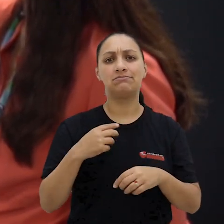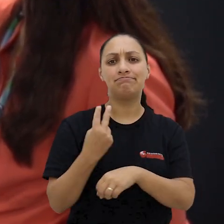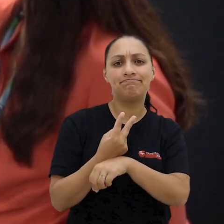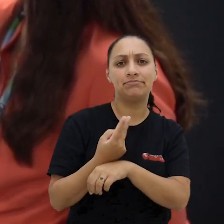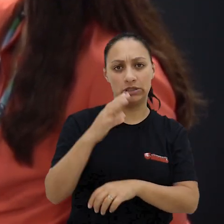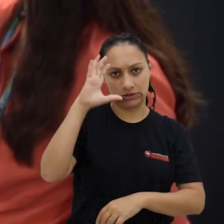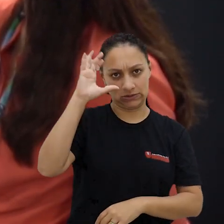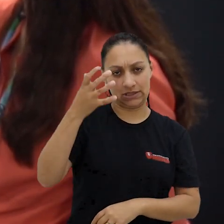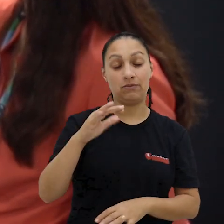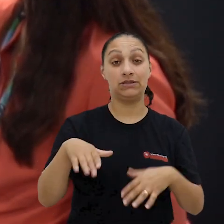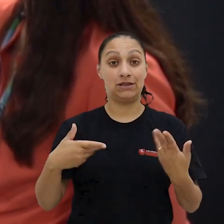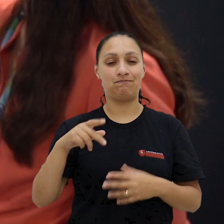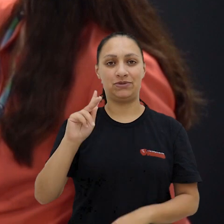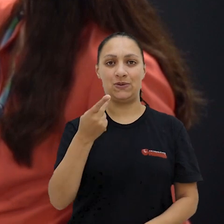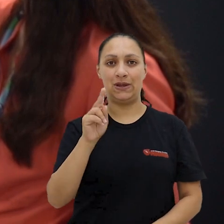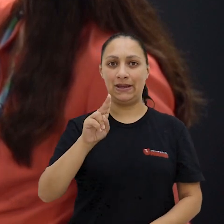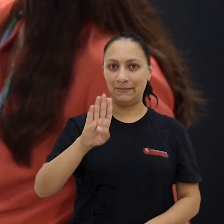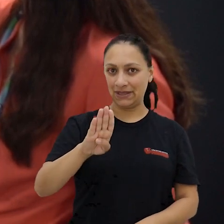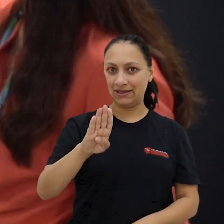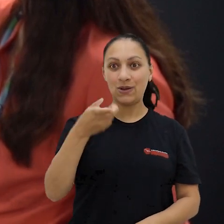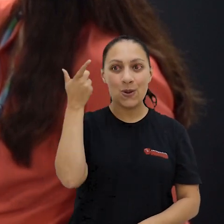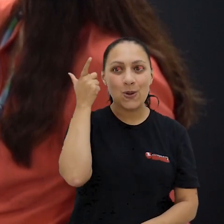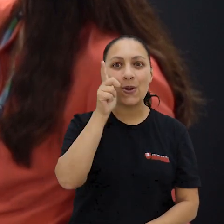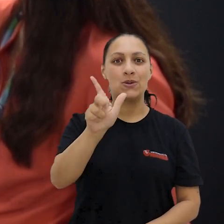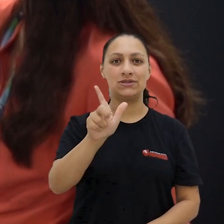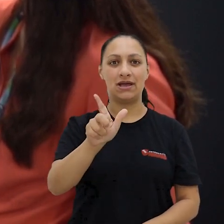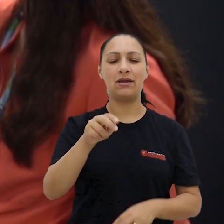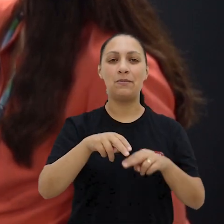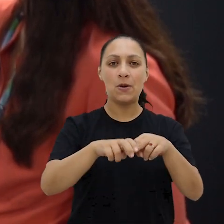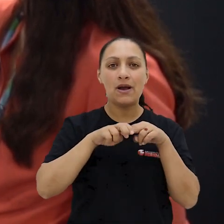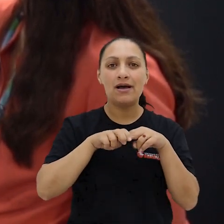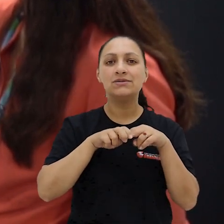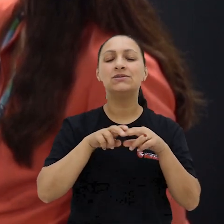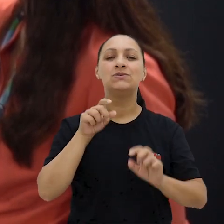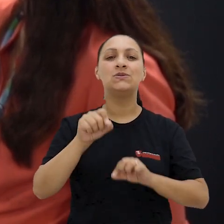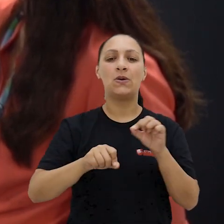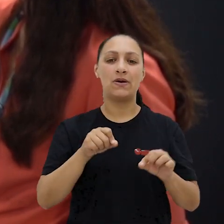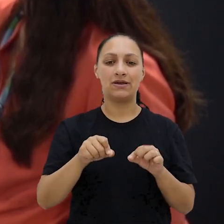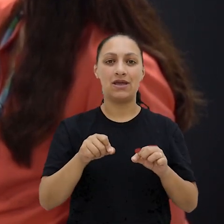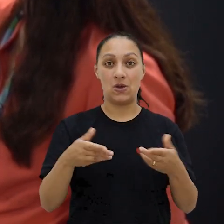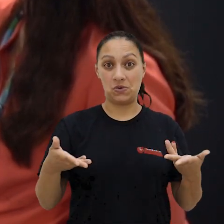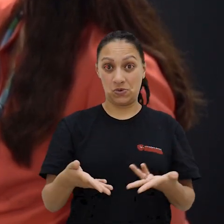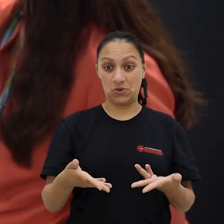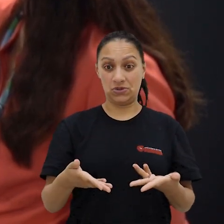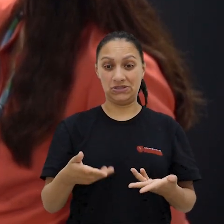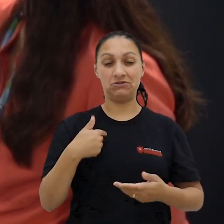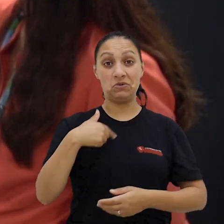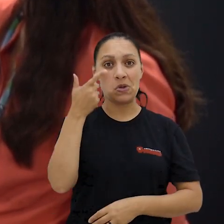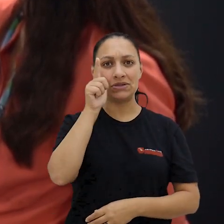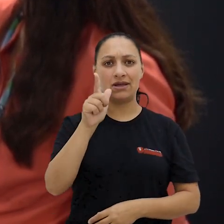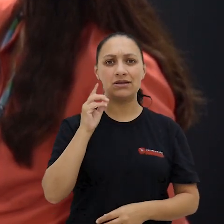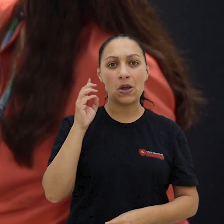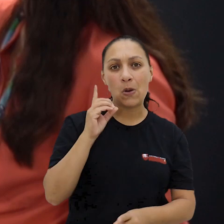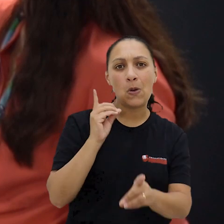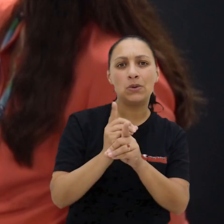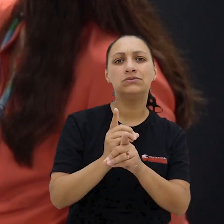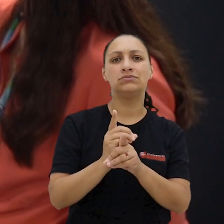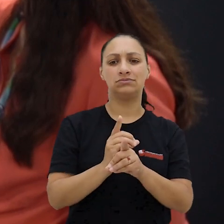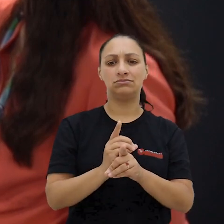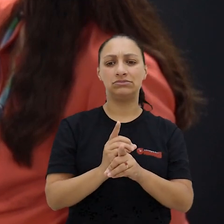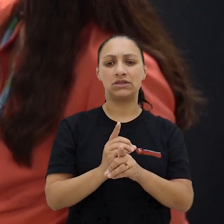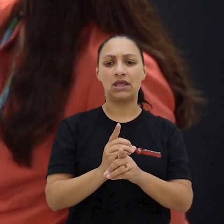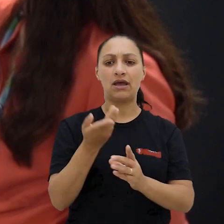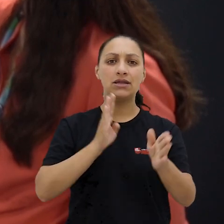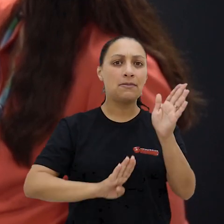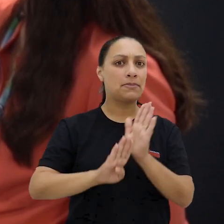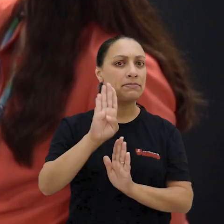soluções do hub. É onde tu consegue, justamente pela escala, hoje tu consegue ser esperto, ter uma empresa